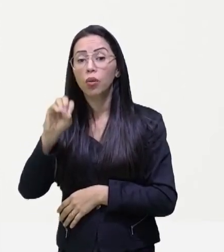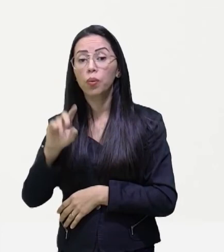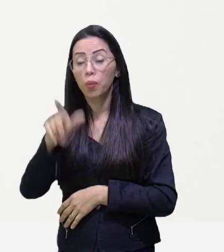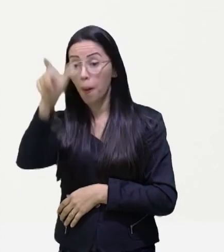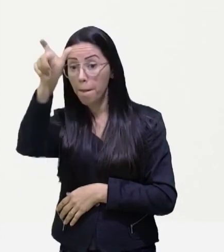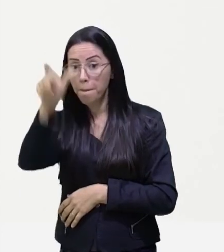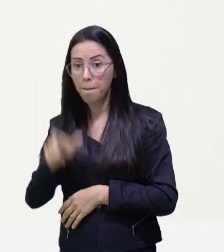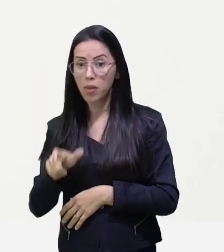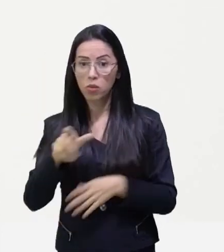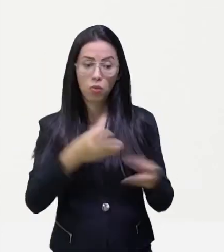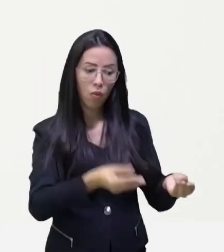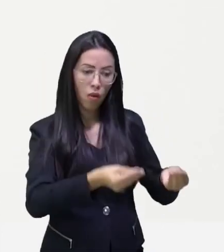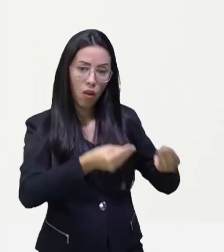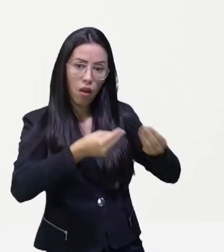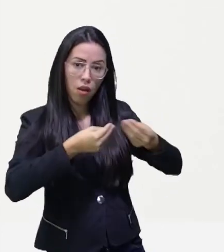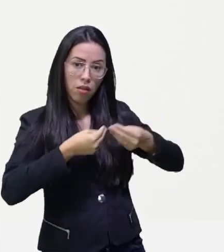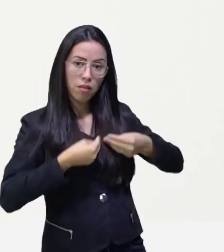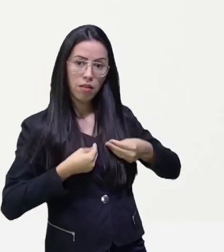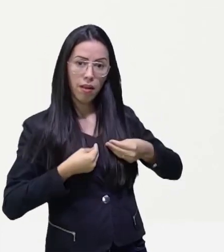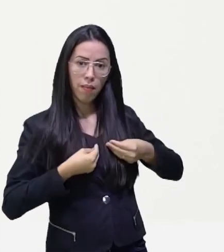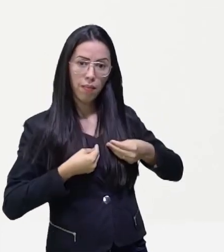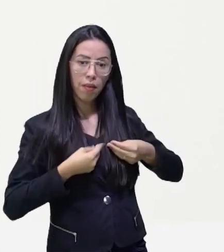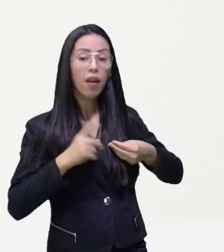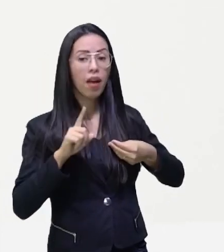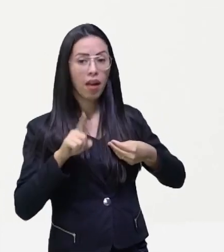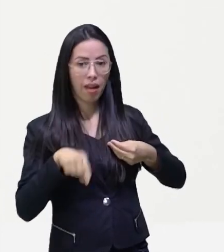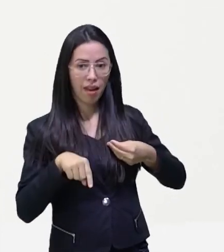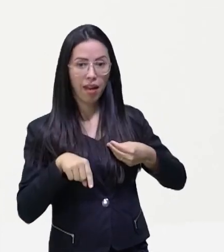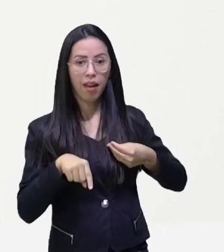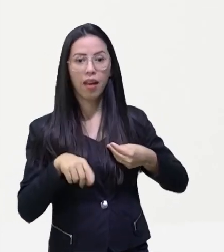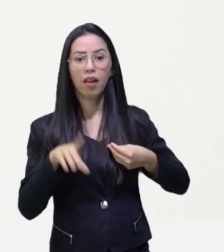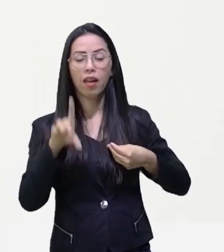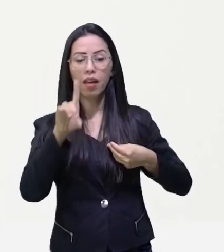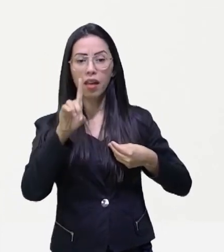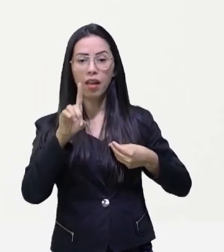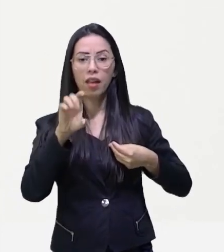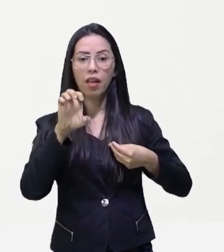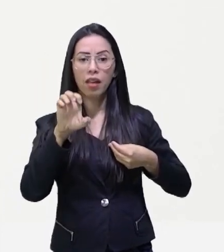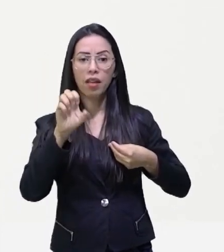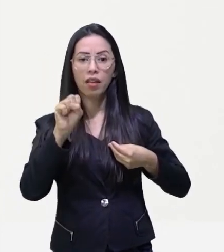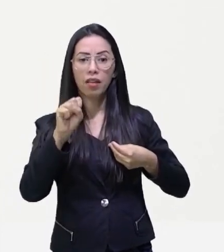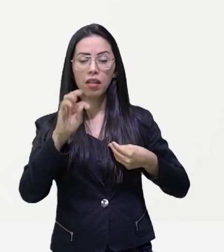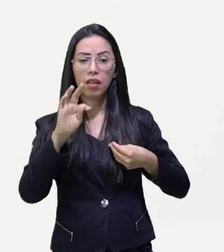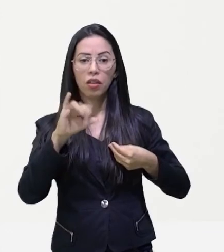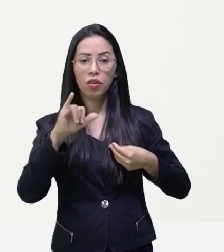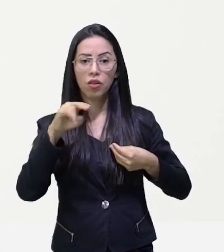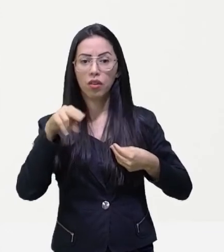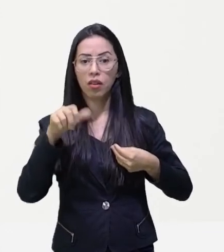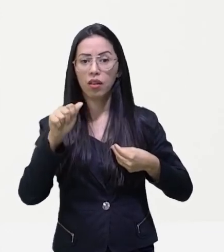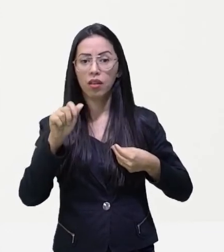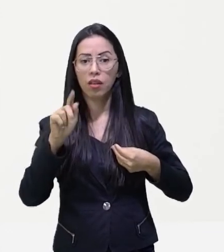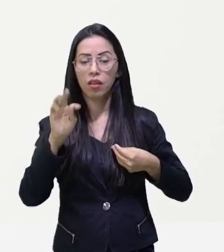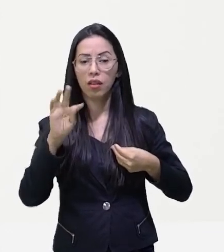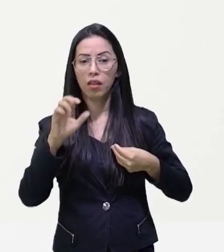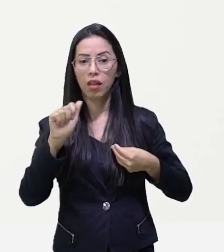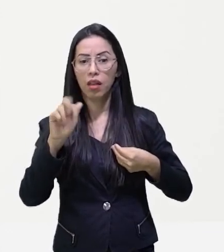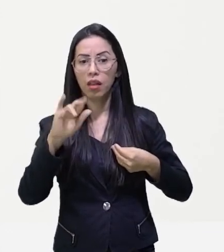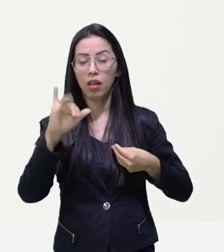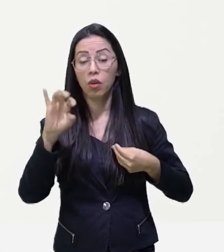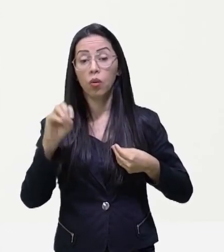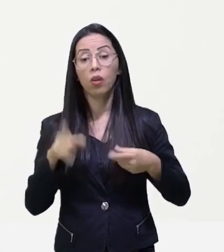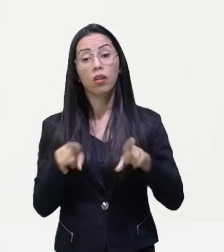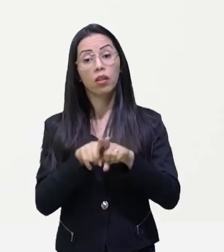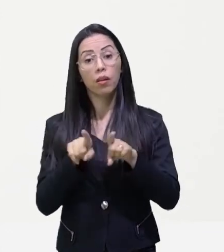isso? Quem recebe a carta, para quem vai a carta. Muito bem. A